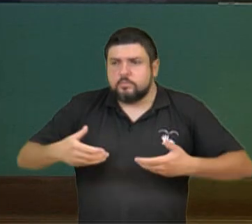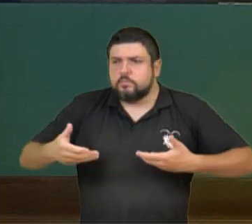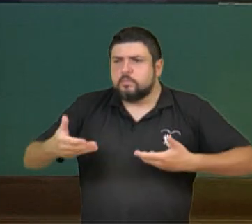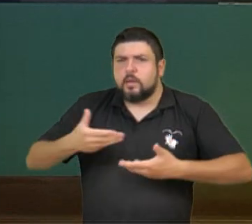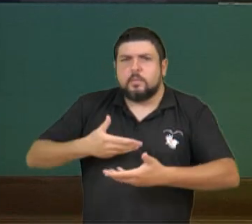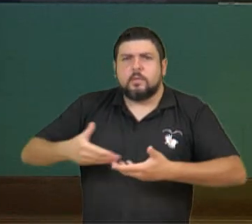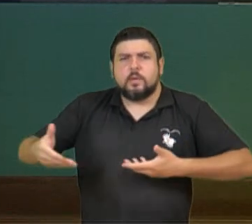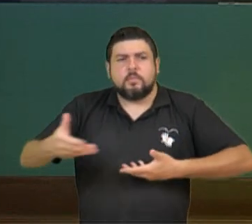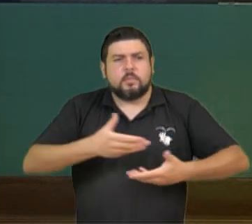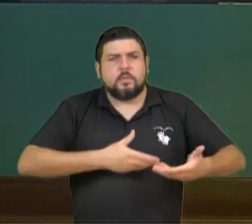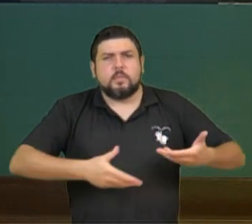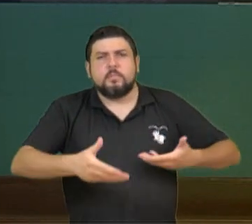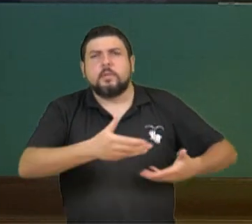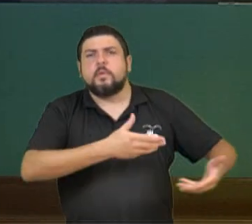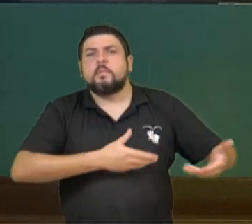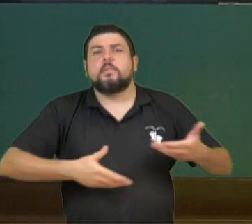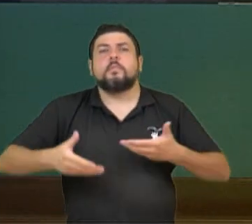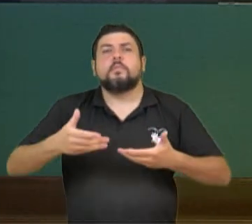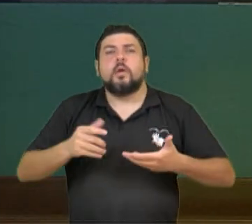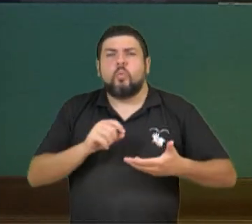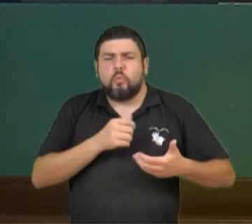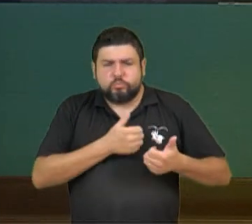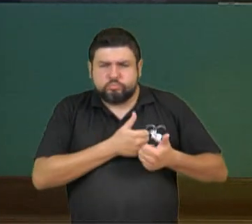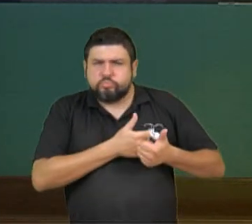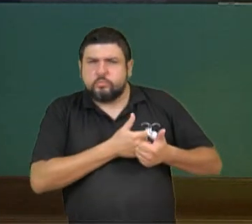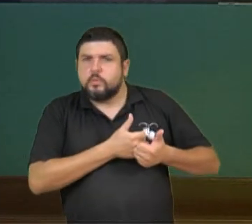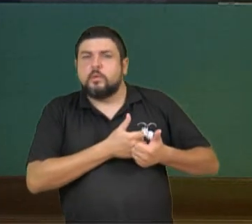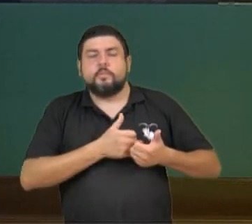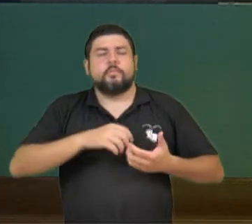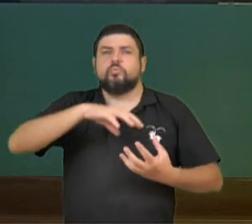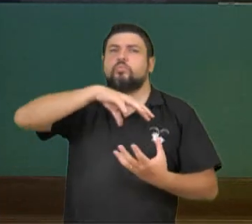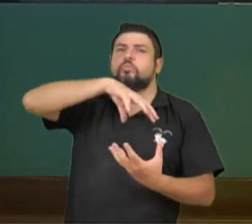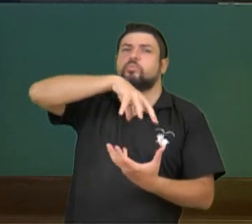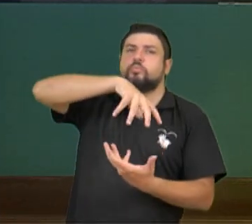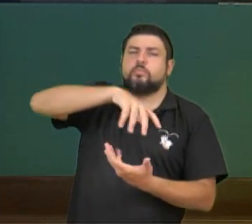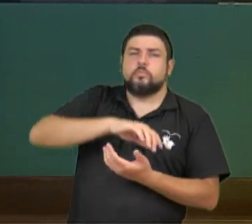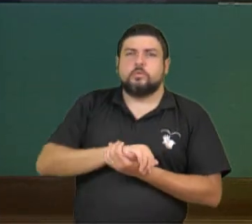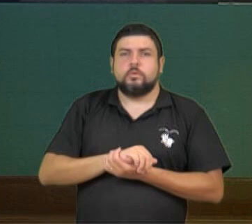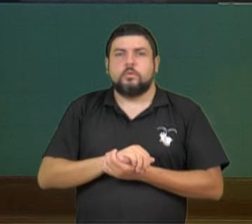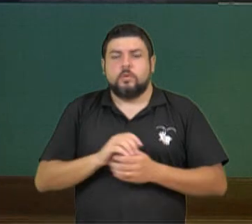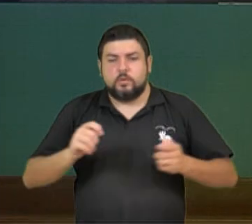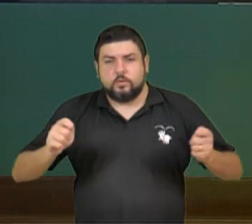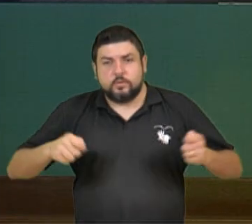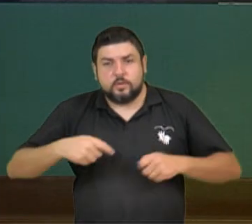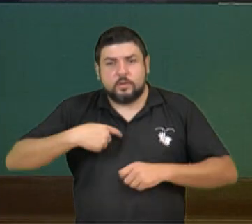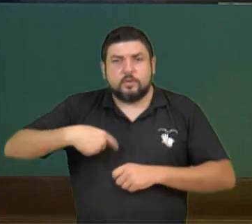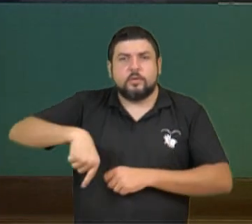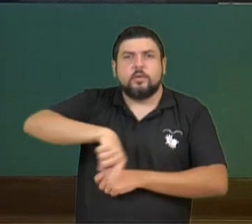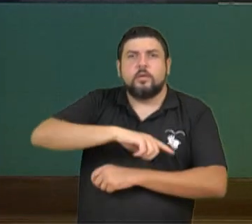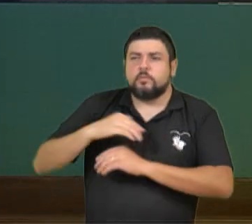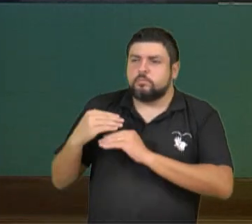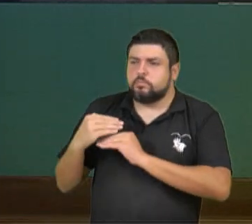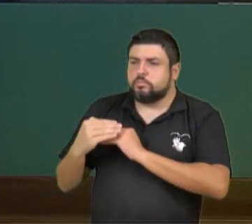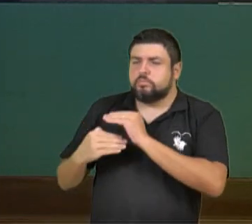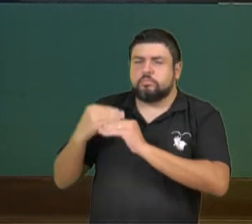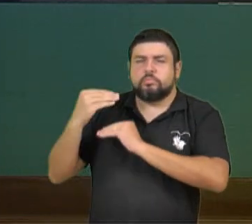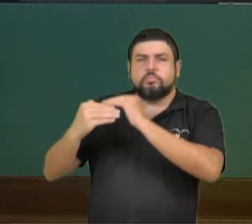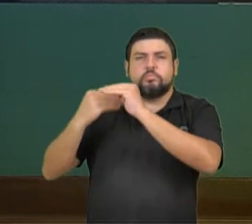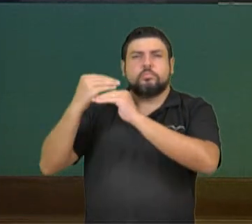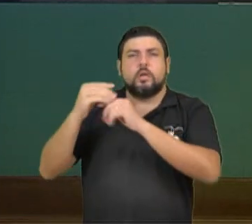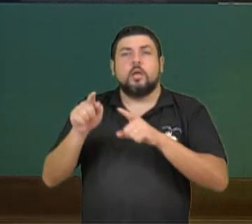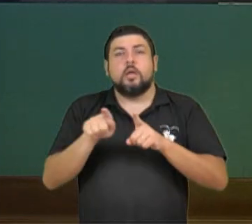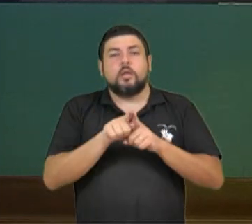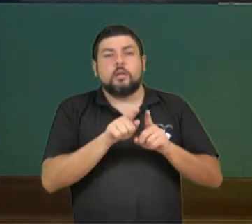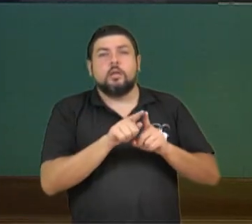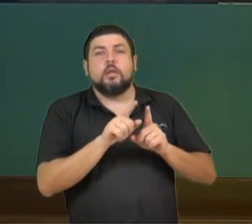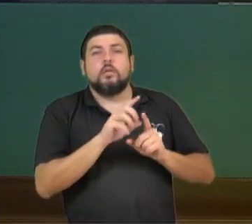de todo o globo terrestre, fazendo com que a gente evolua, construa e assimile cada vez mais conteúdo e conhecimento